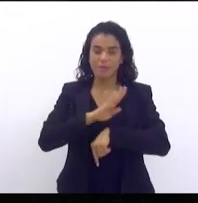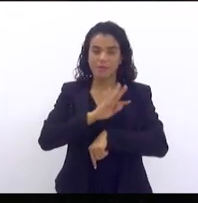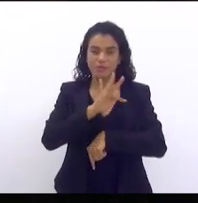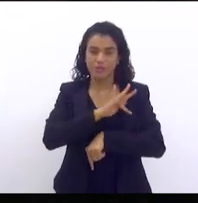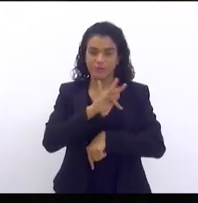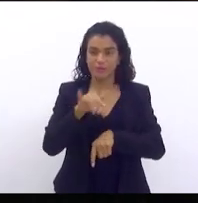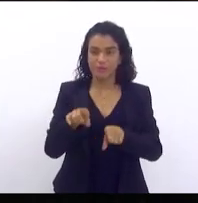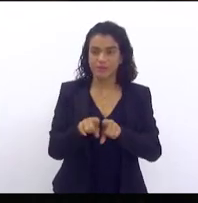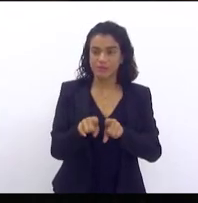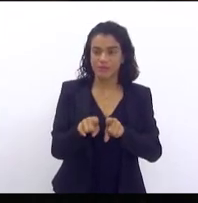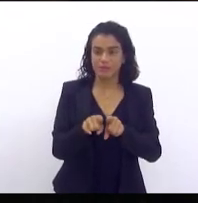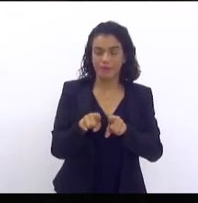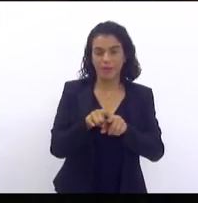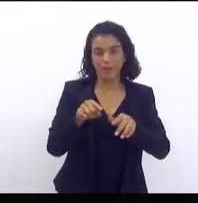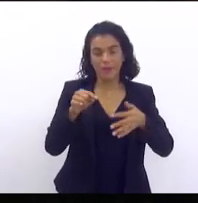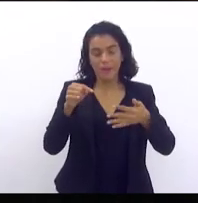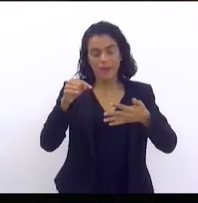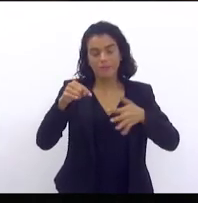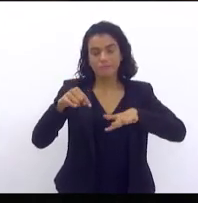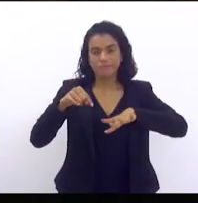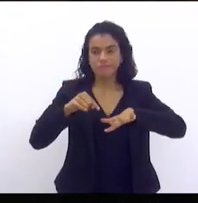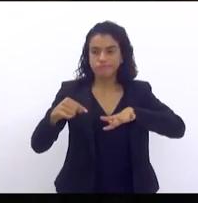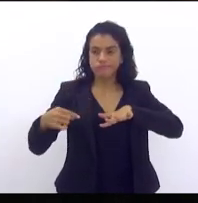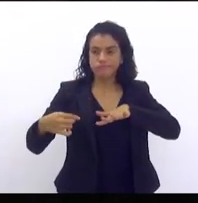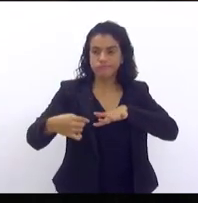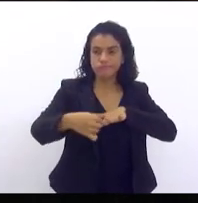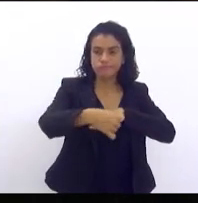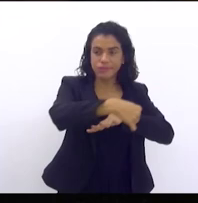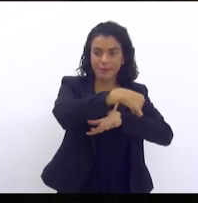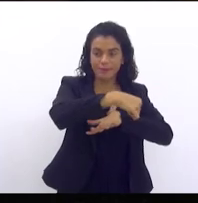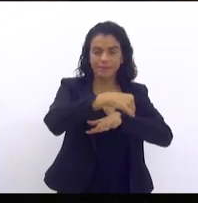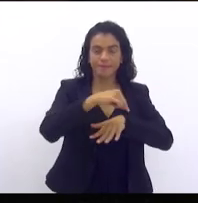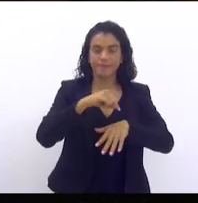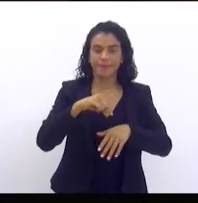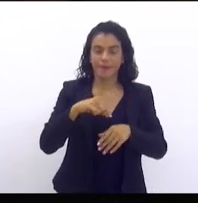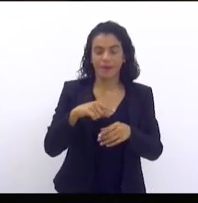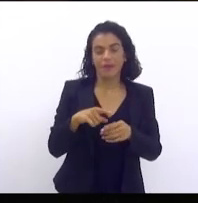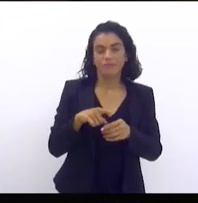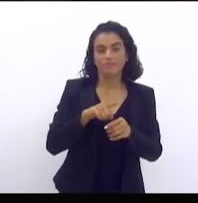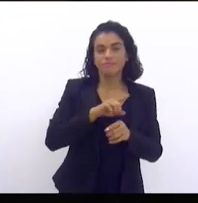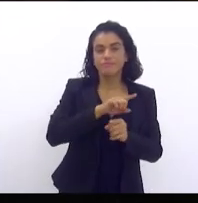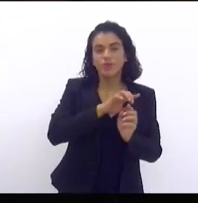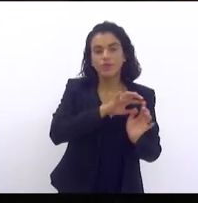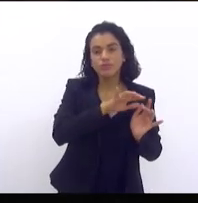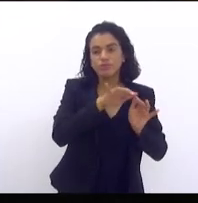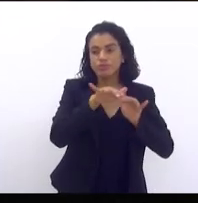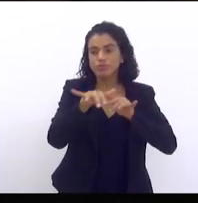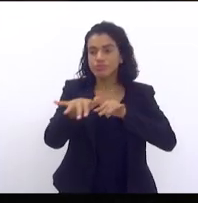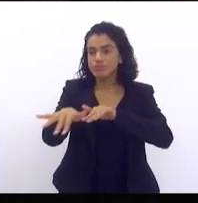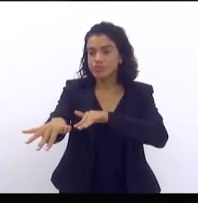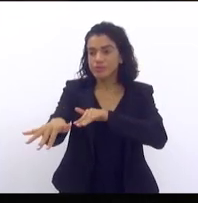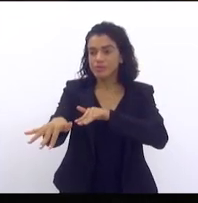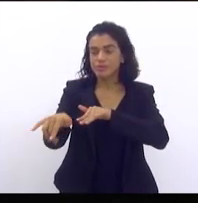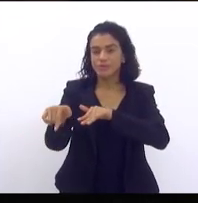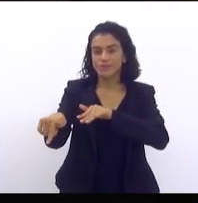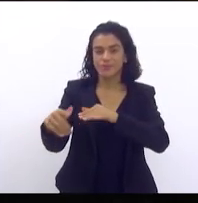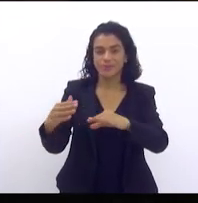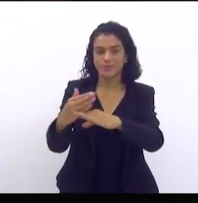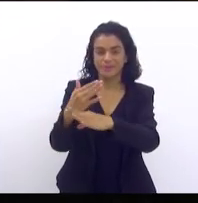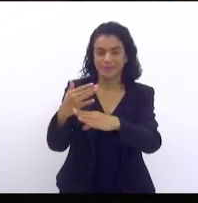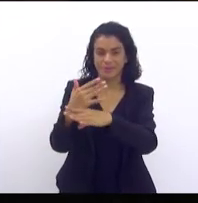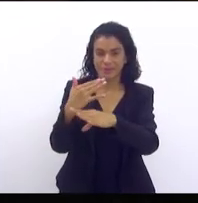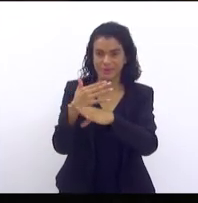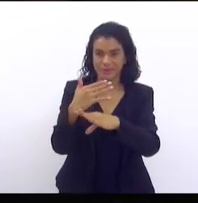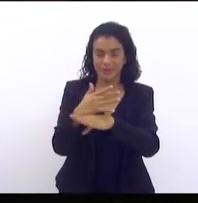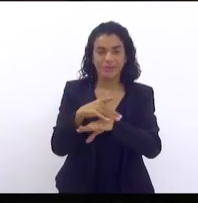alguns subúrbios da Leopoldina em direção ao centro, elas estão